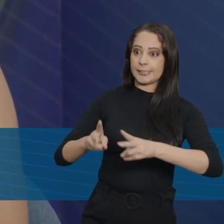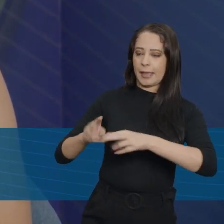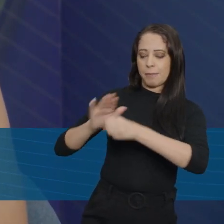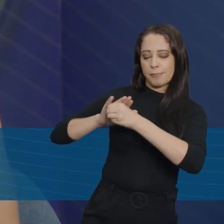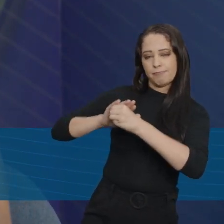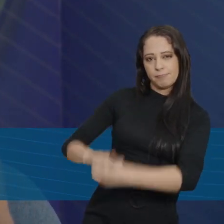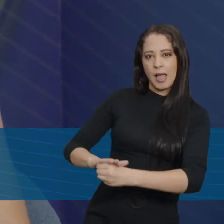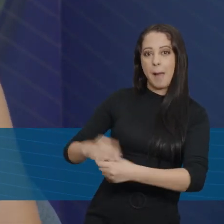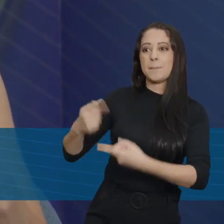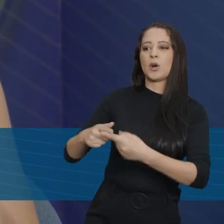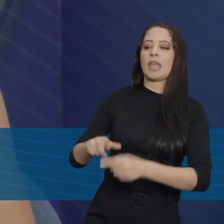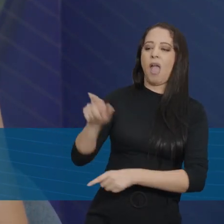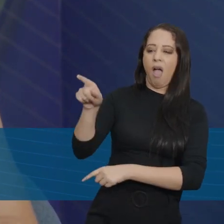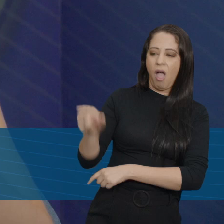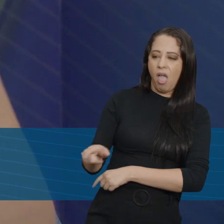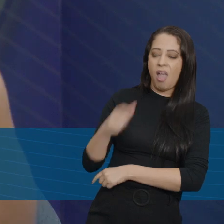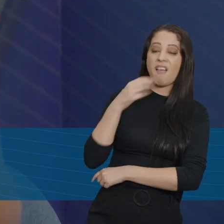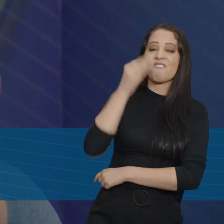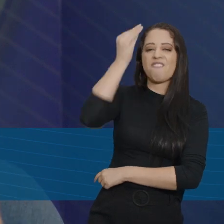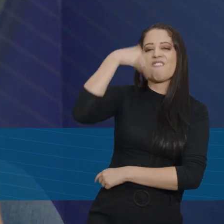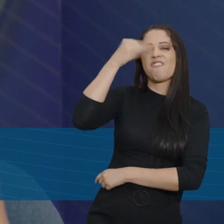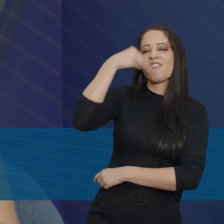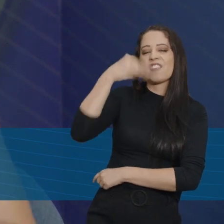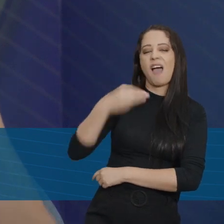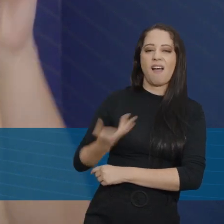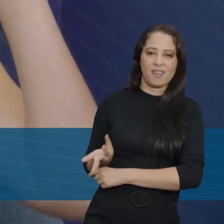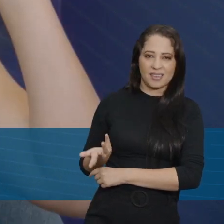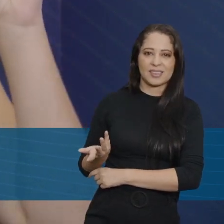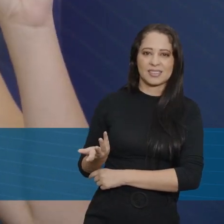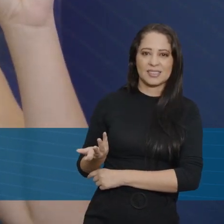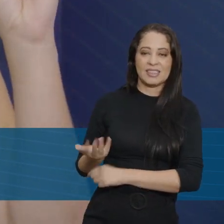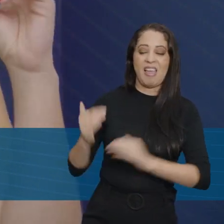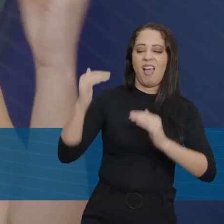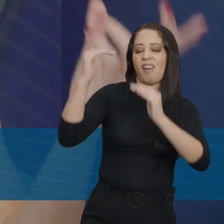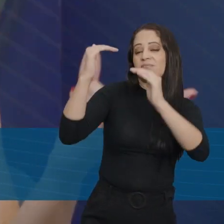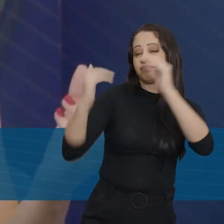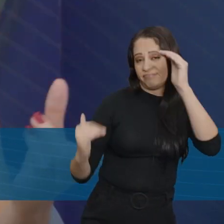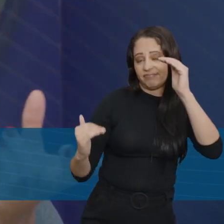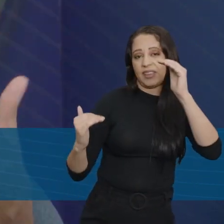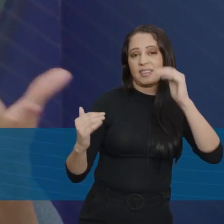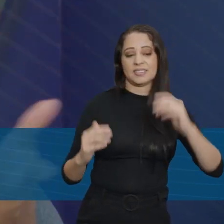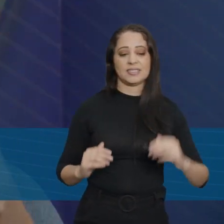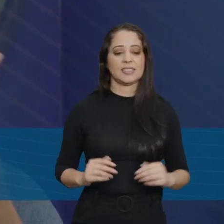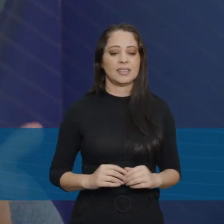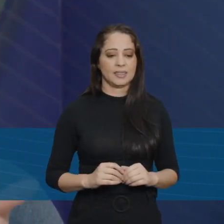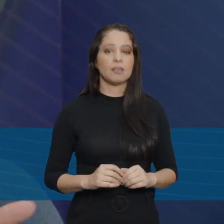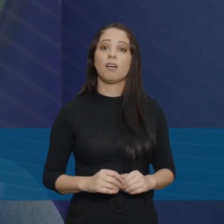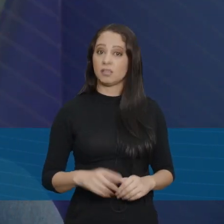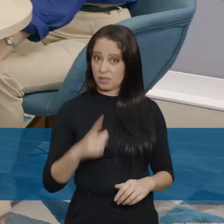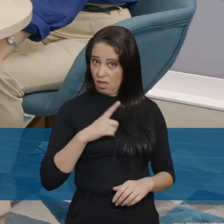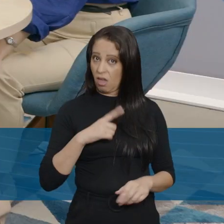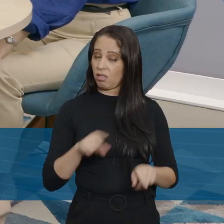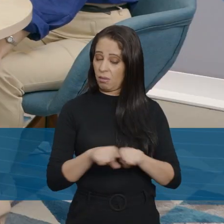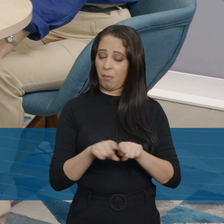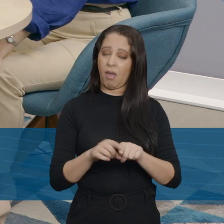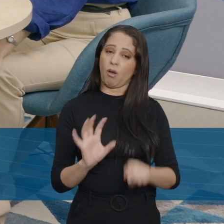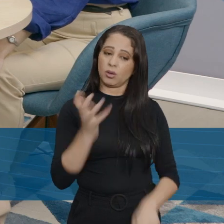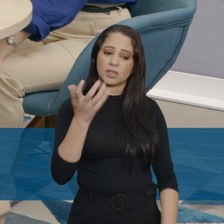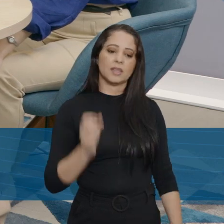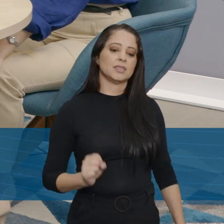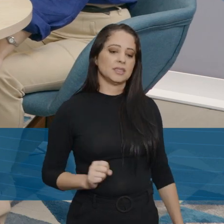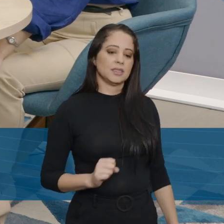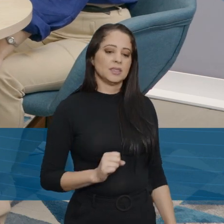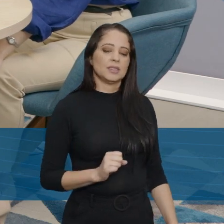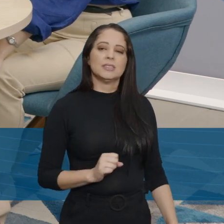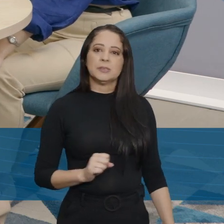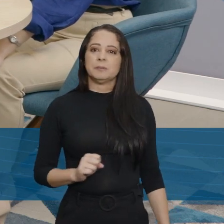pessoa superior, ele vai fazer com uma pessoa que ele vê que, em tese, seria inferior a ele, a ela. Enfim, tem muito disso